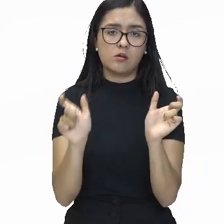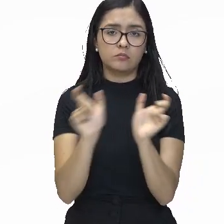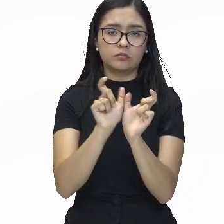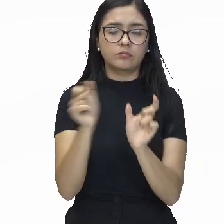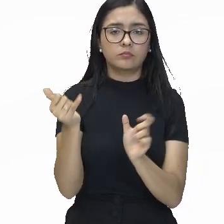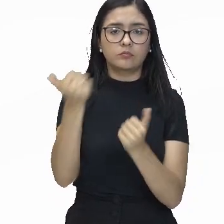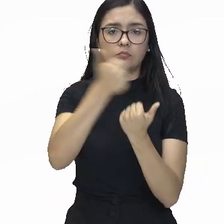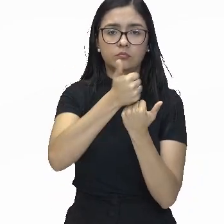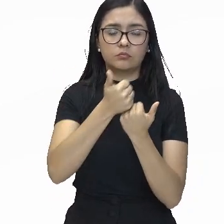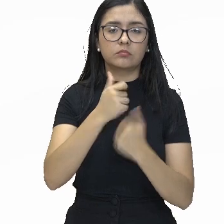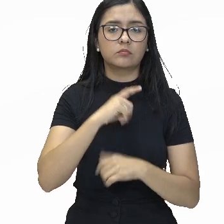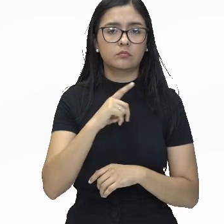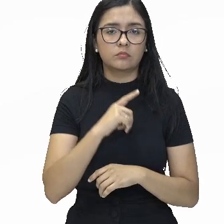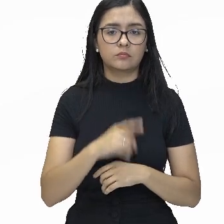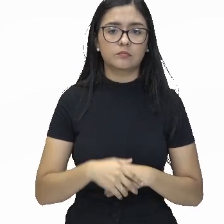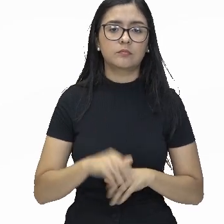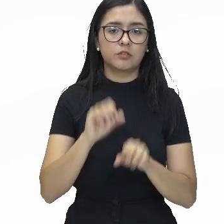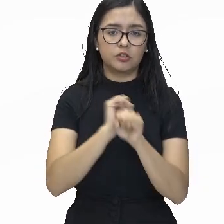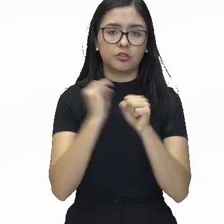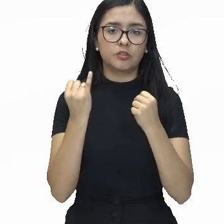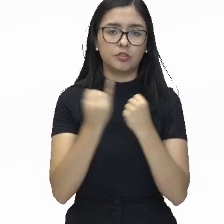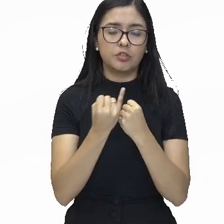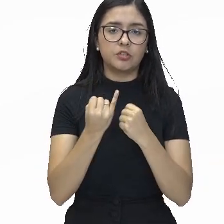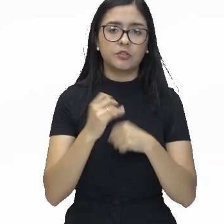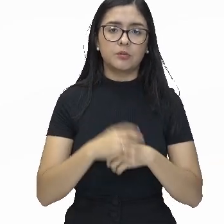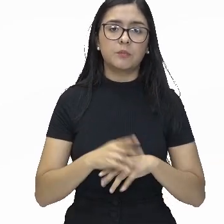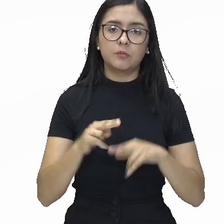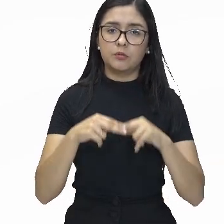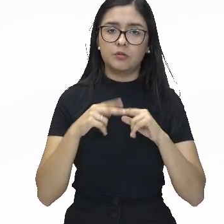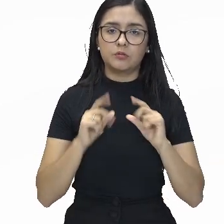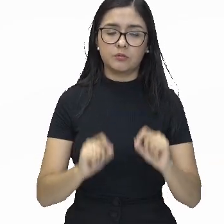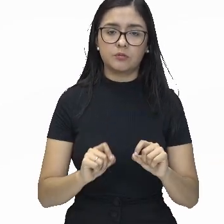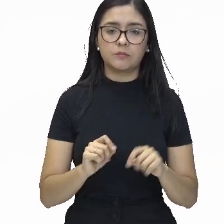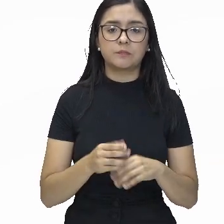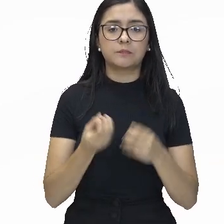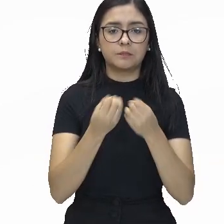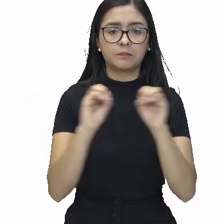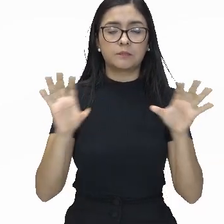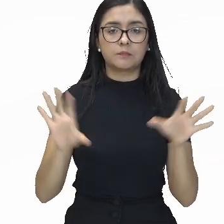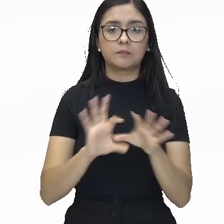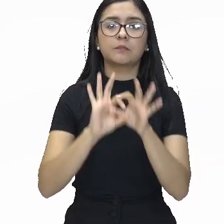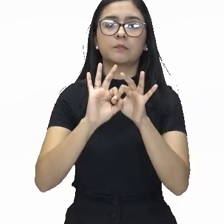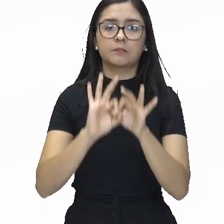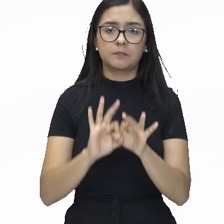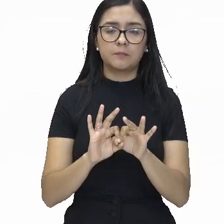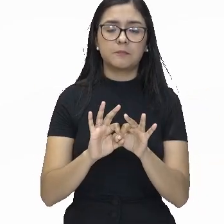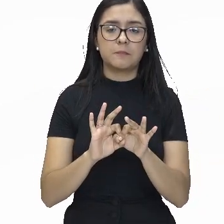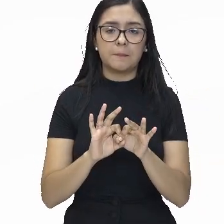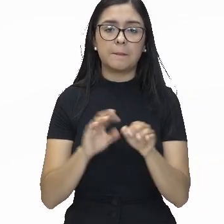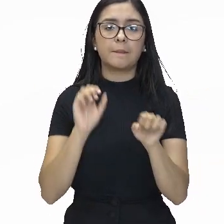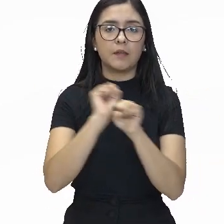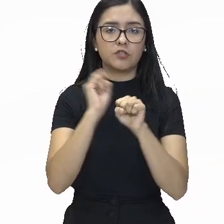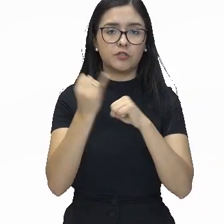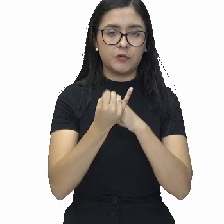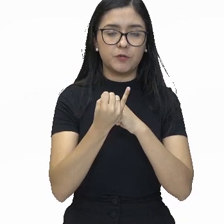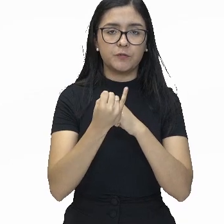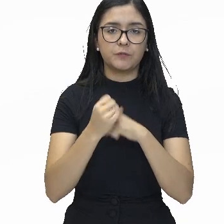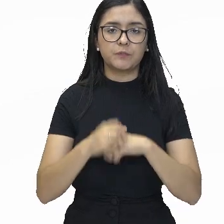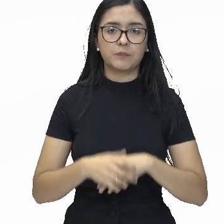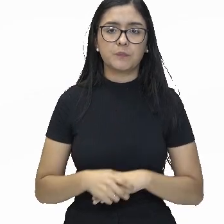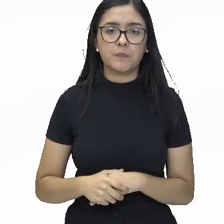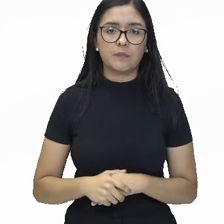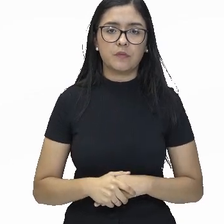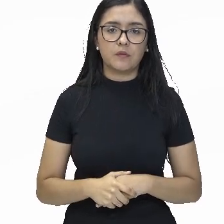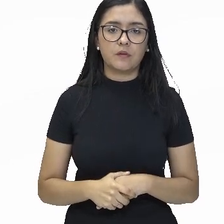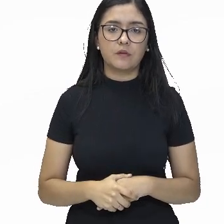existe tem o valor de adjetivo. Por isso, uma oração subordinada adjetiva.